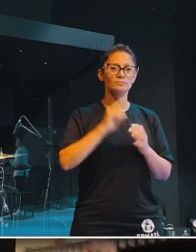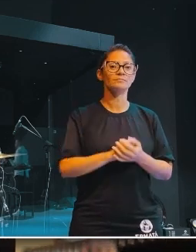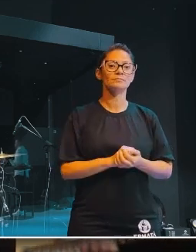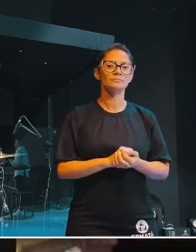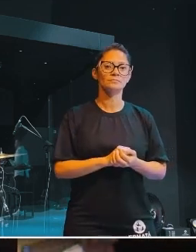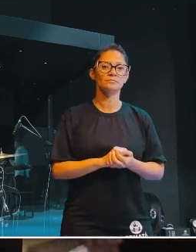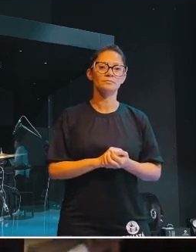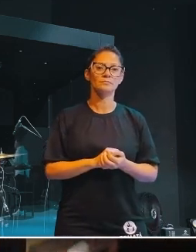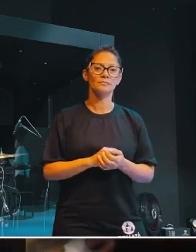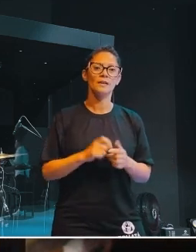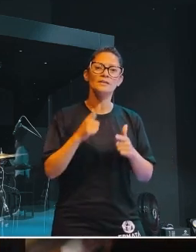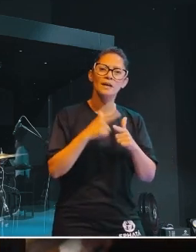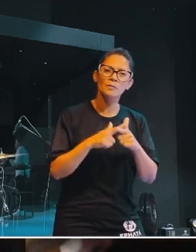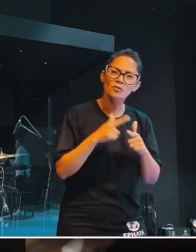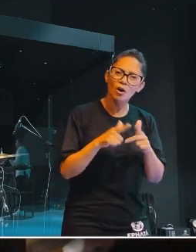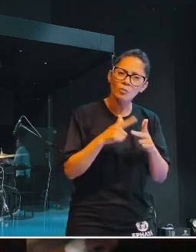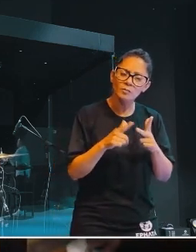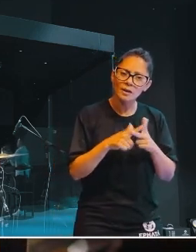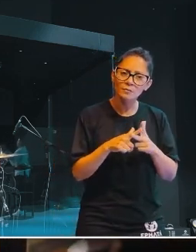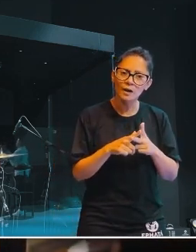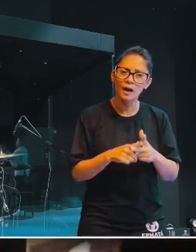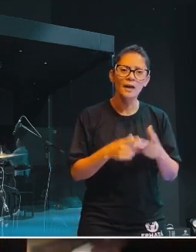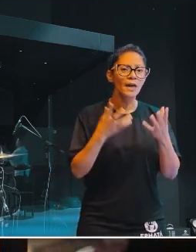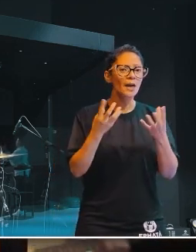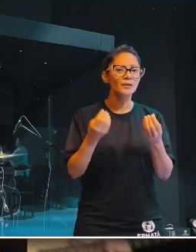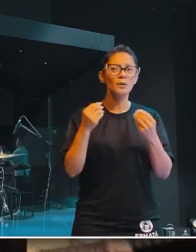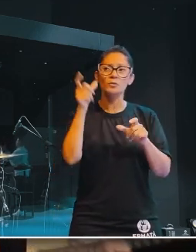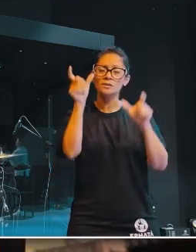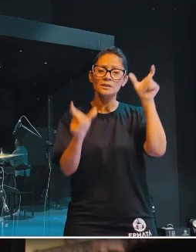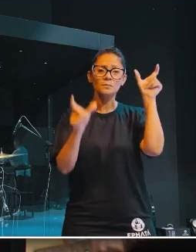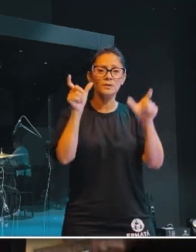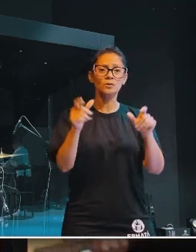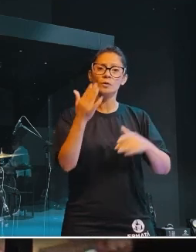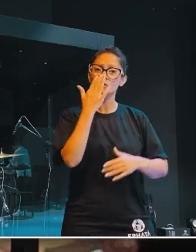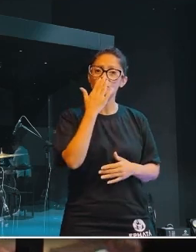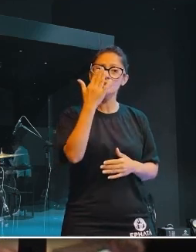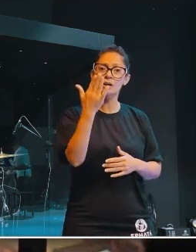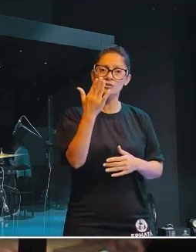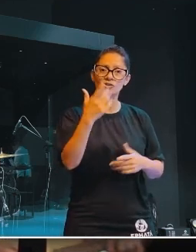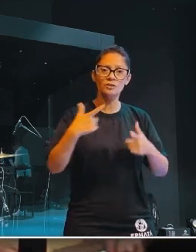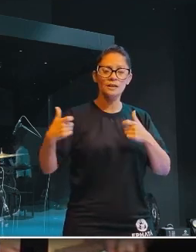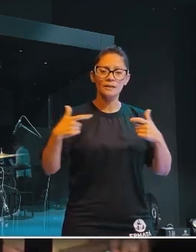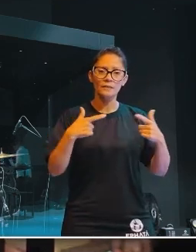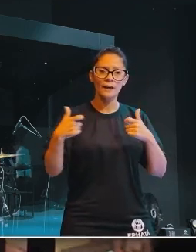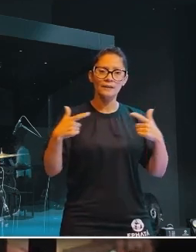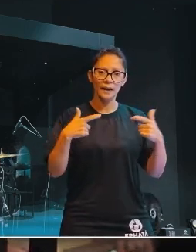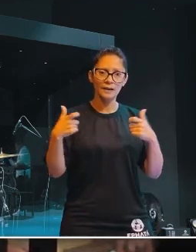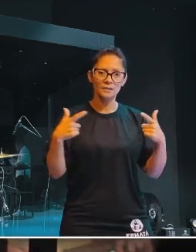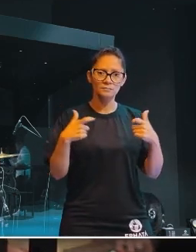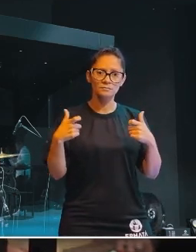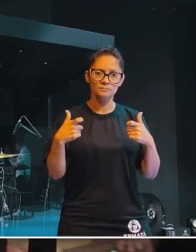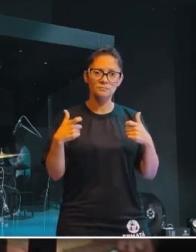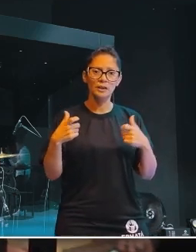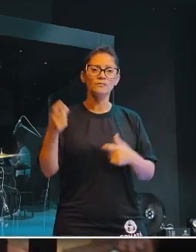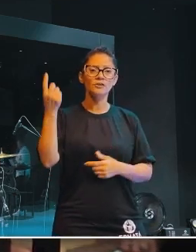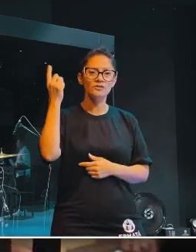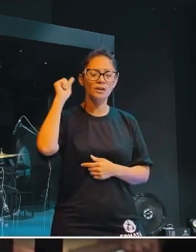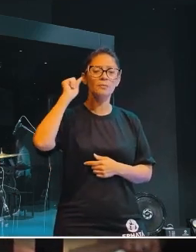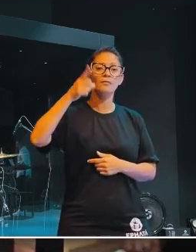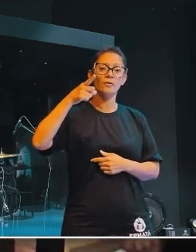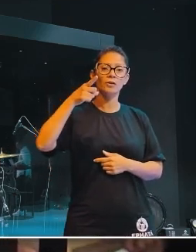muitas pessoas, diante da guerra, ao invés de dar uma voz de comando à sua